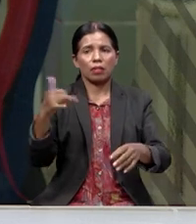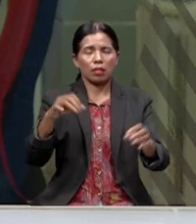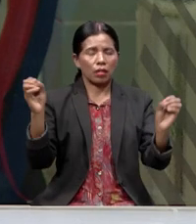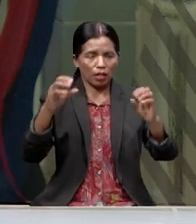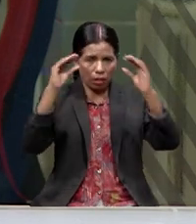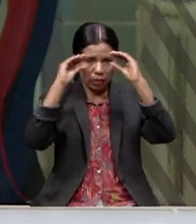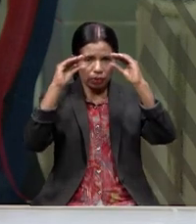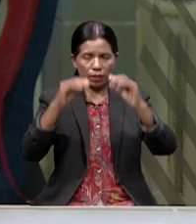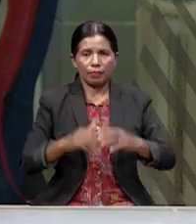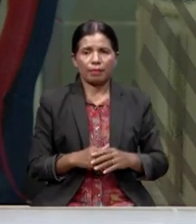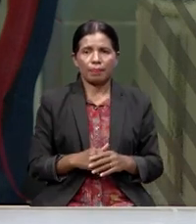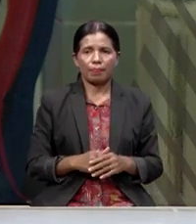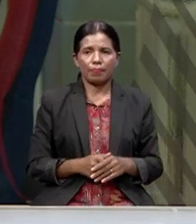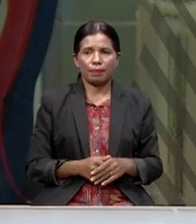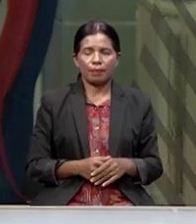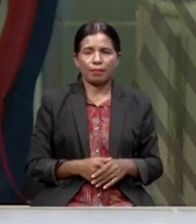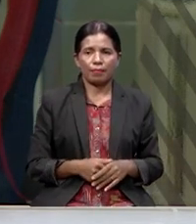hanorin.